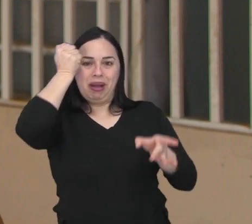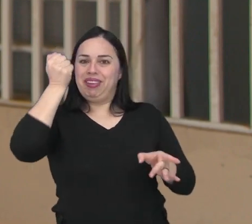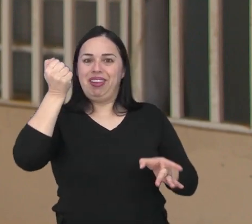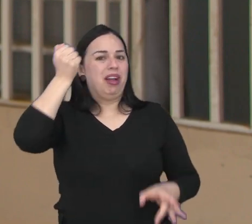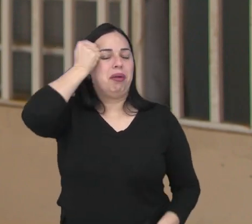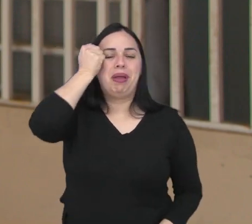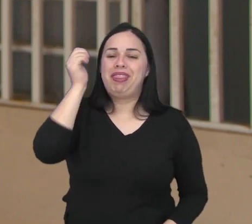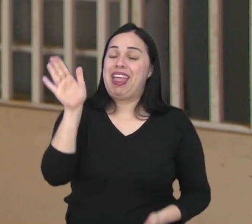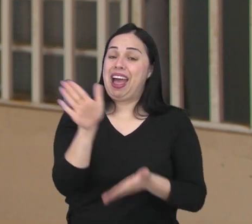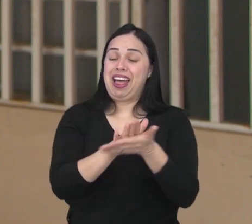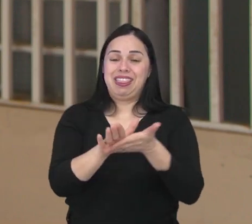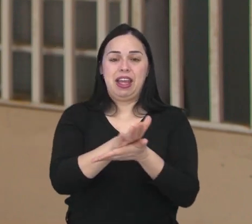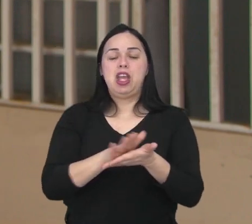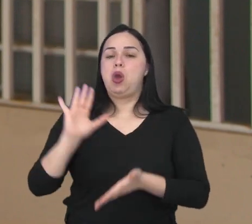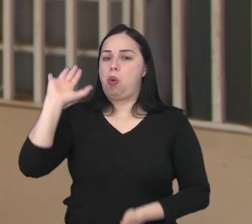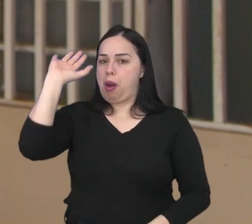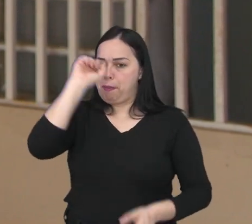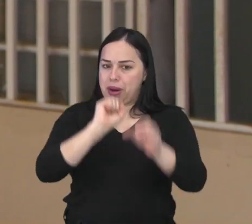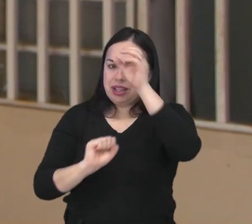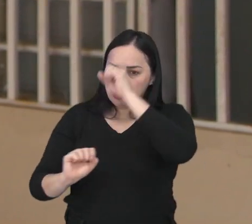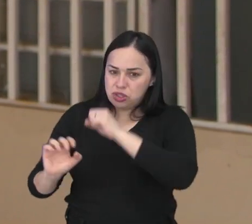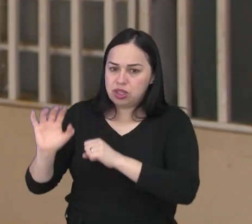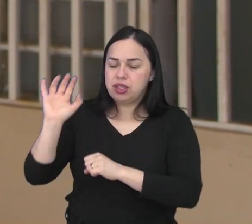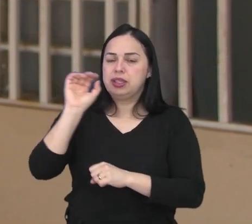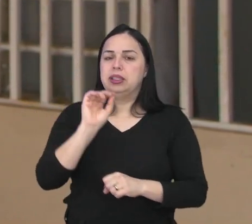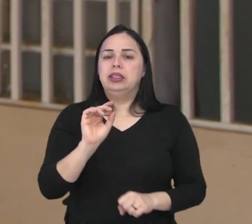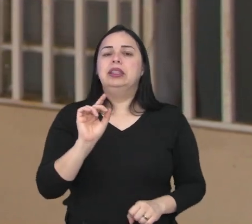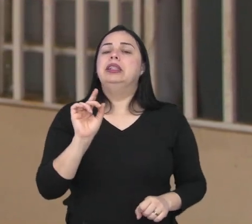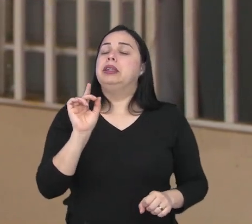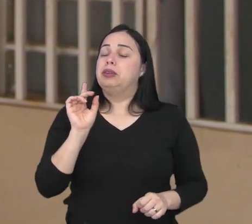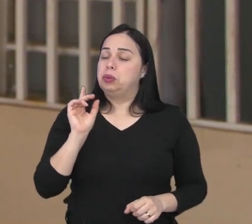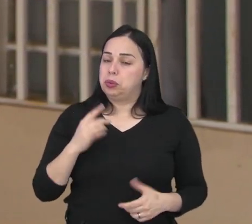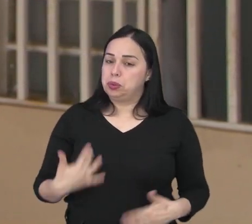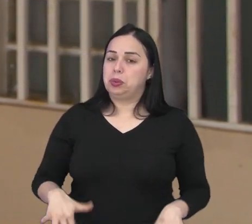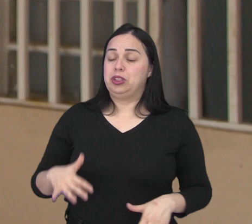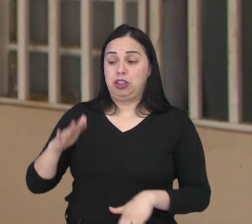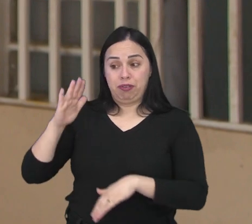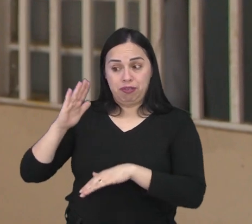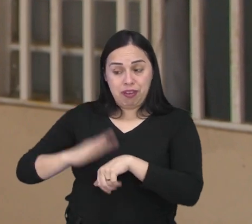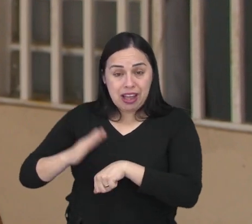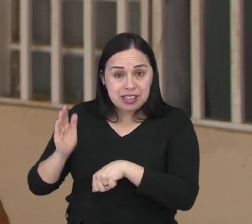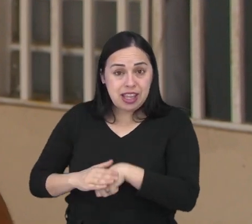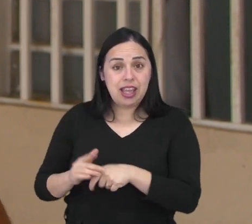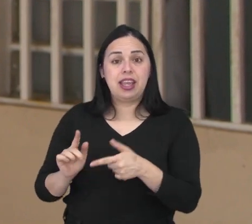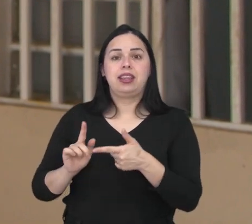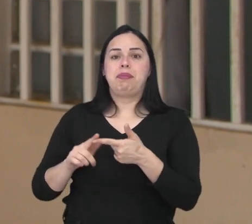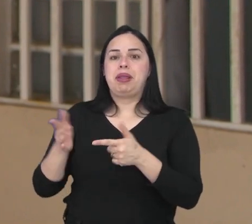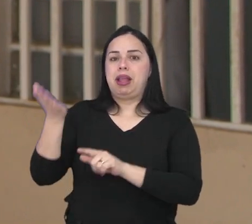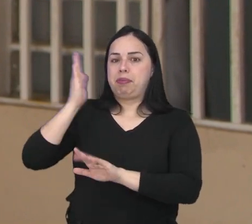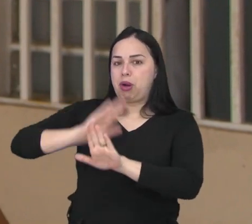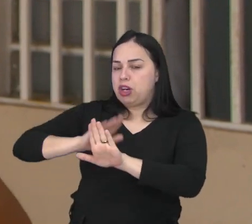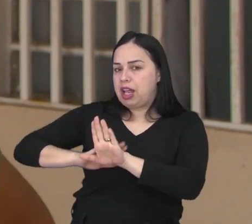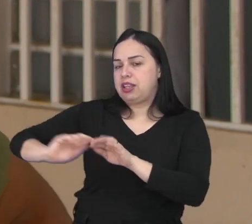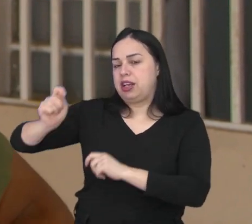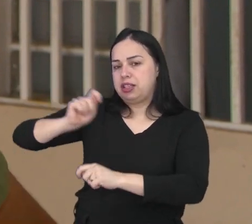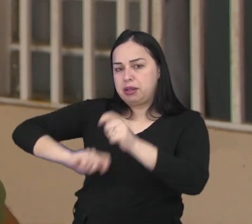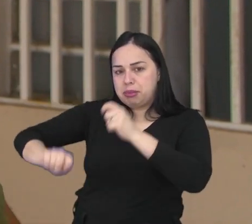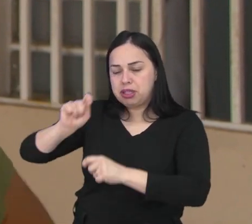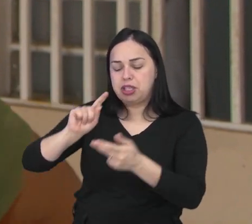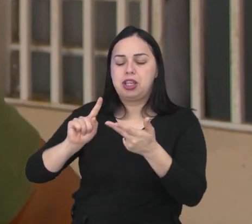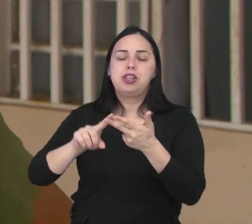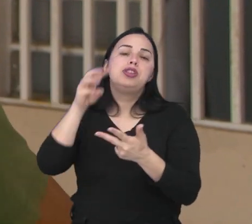Mas eu não me arrependo, sabe? Não me arrependo, aprendi muito. Né? Não só a parte de execução, mas a parte